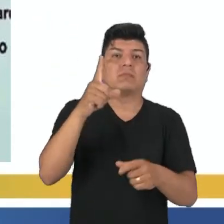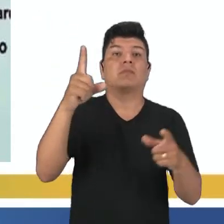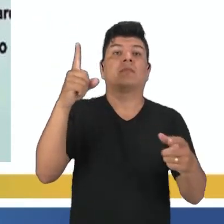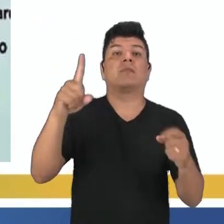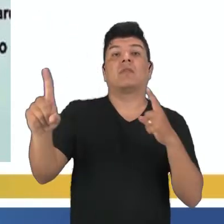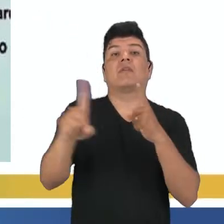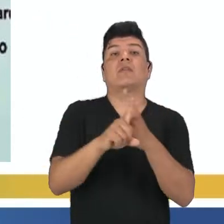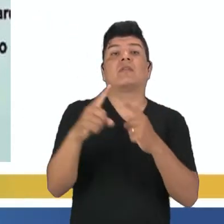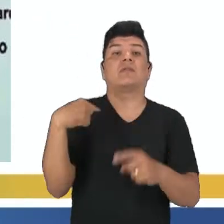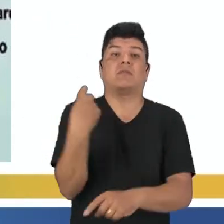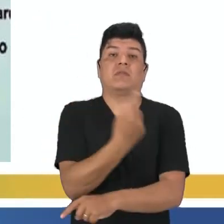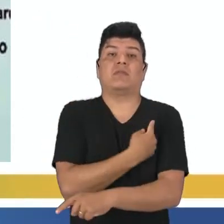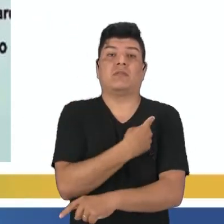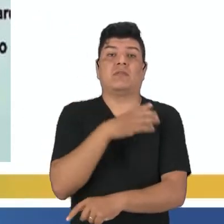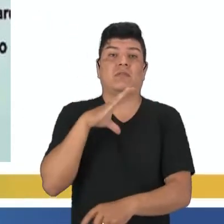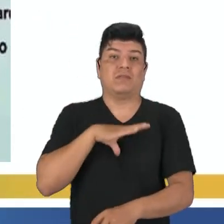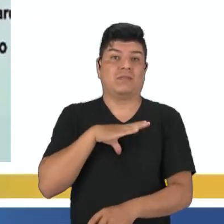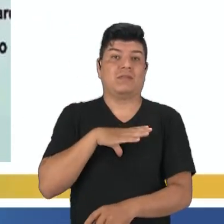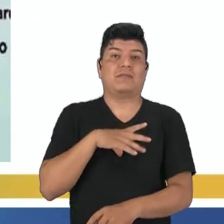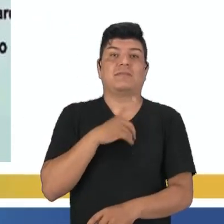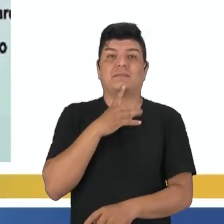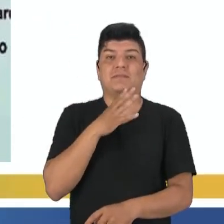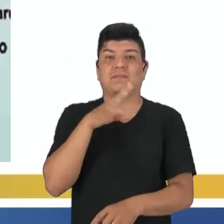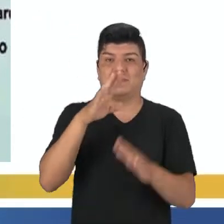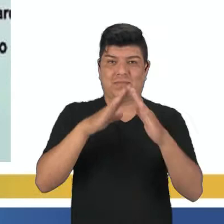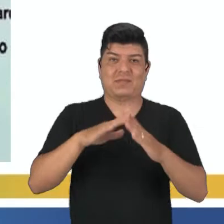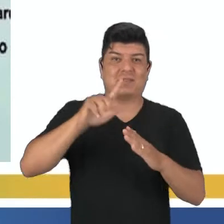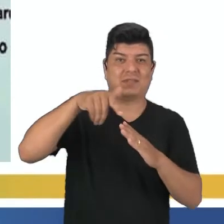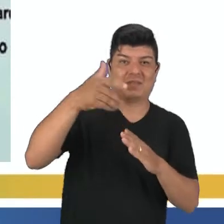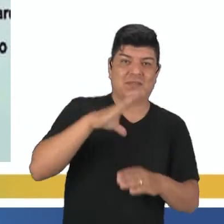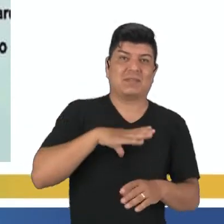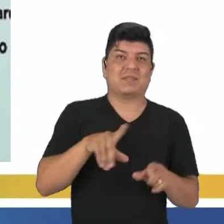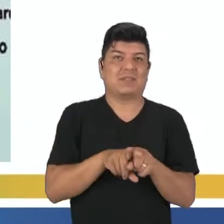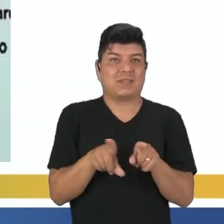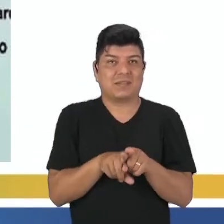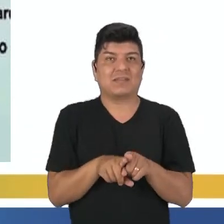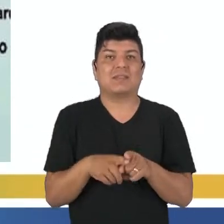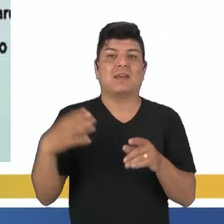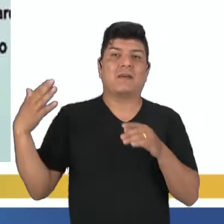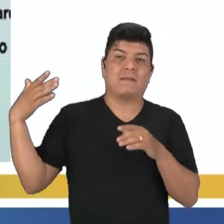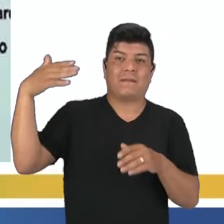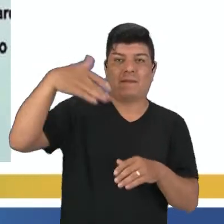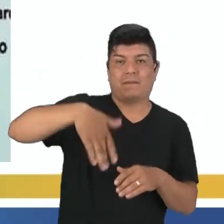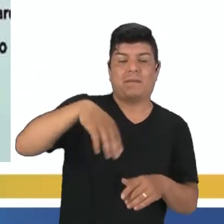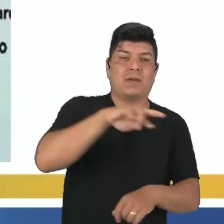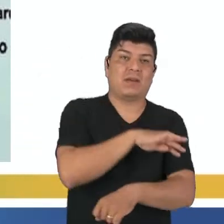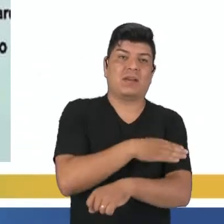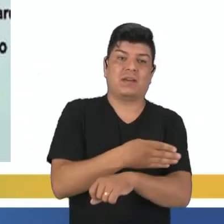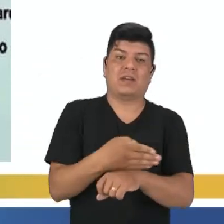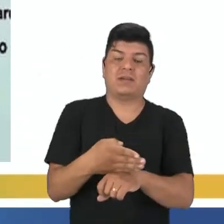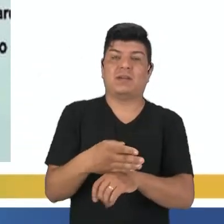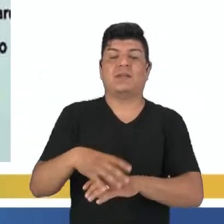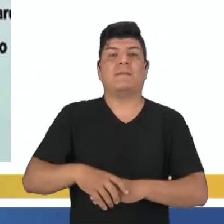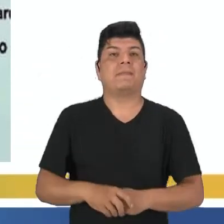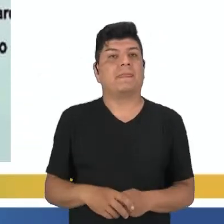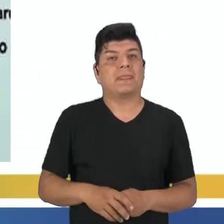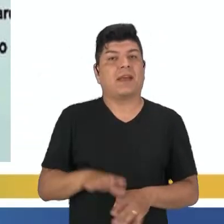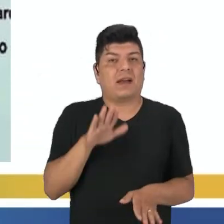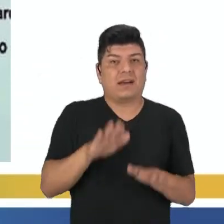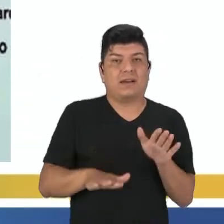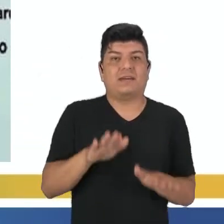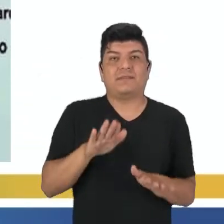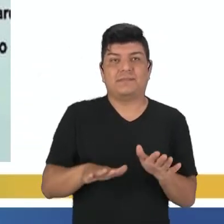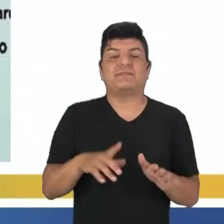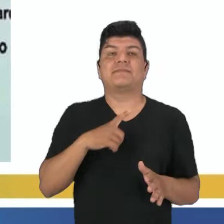localizar a nossa cidade aí? Você já morou em outra cidade e veio para Rio Branco?